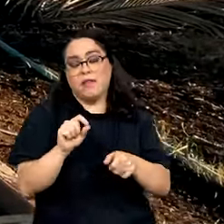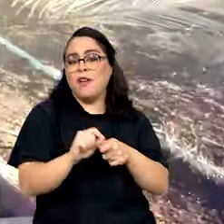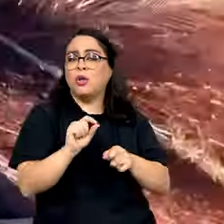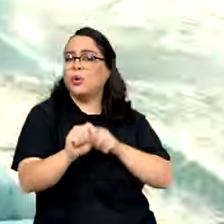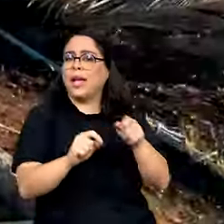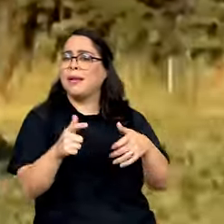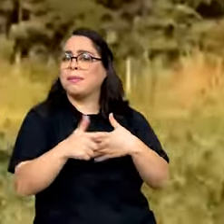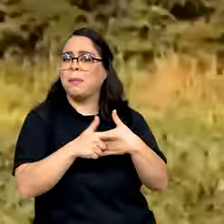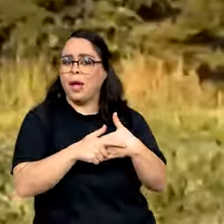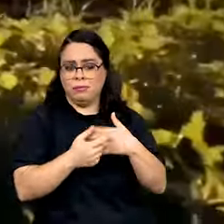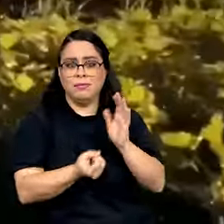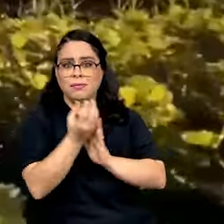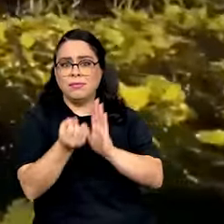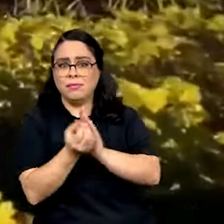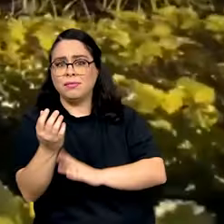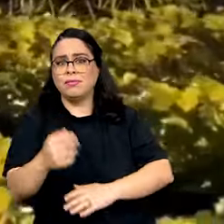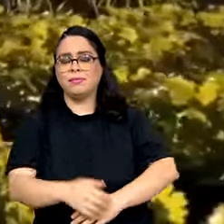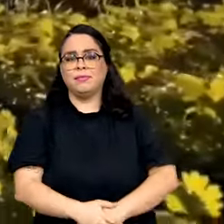basta produzir